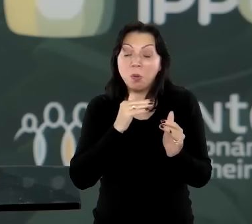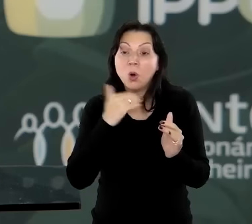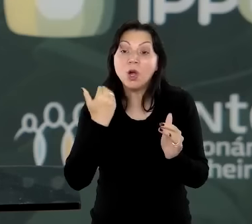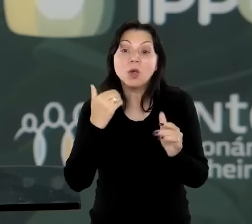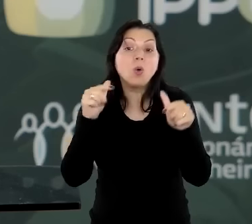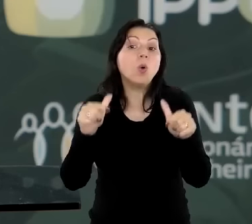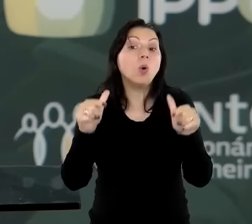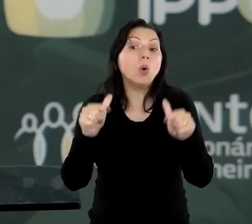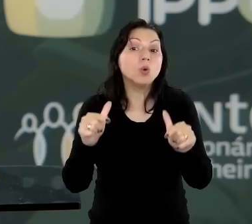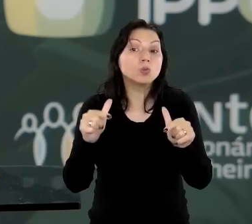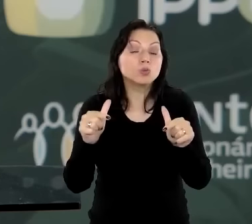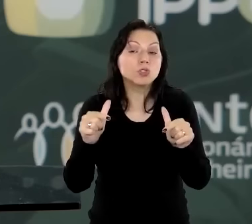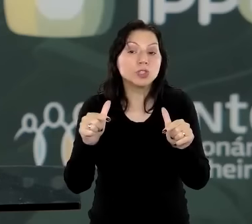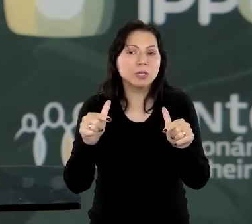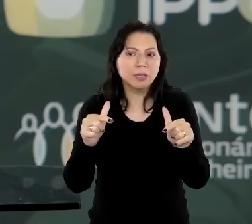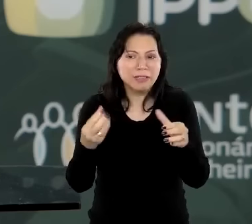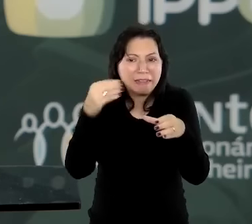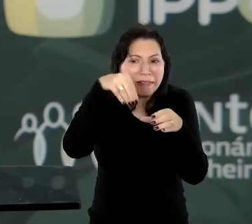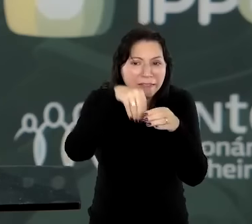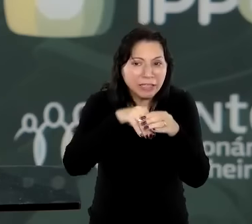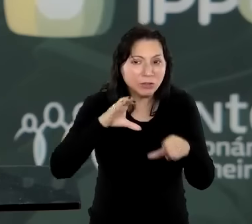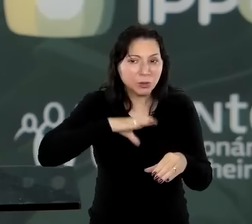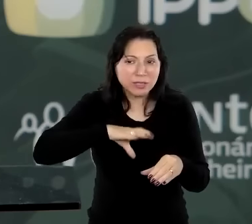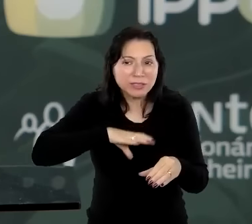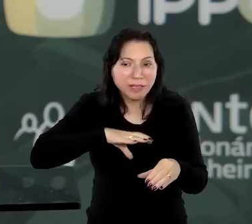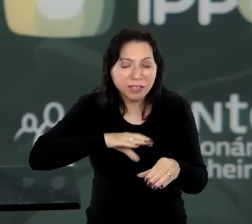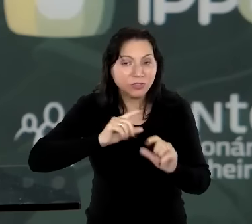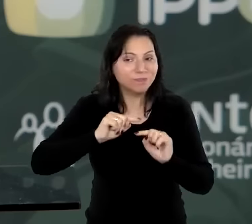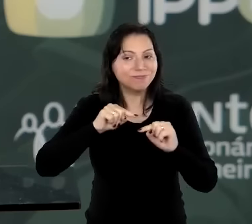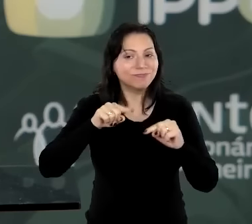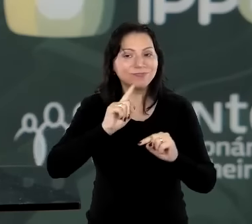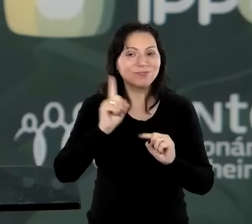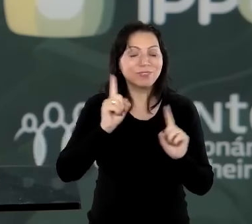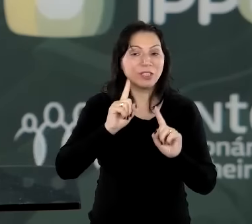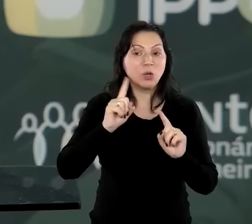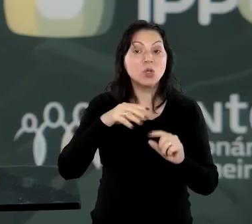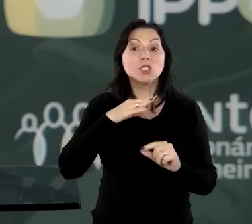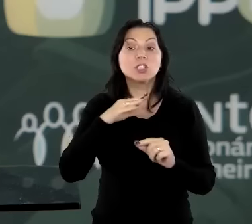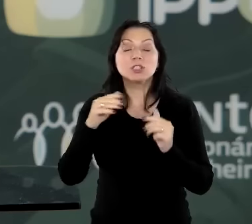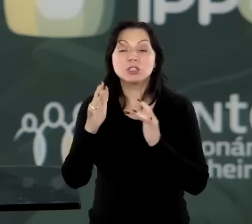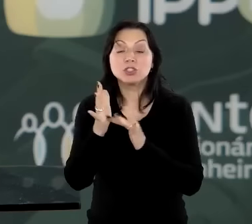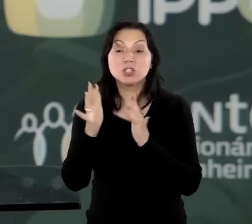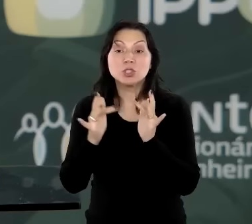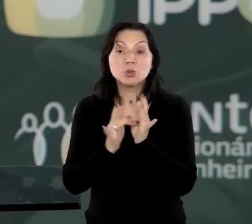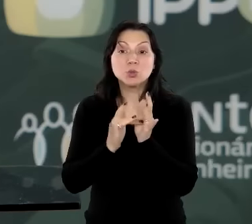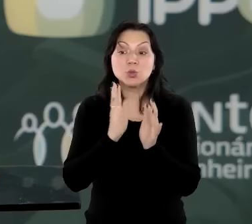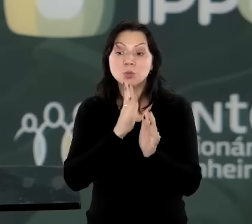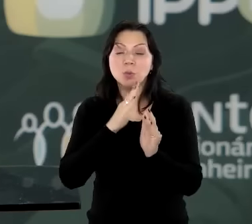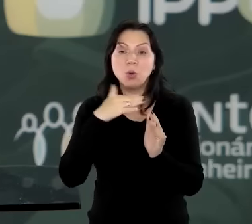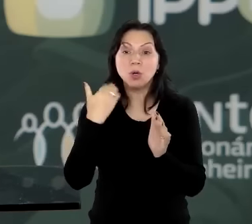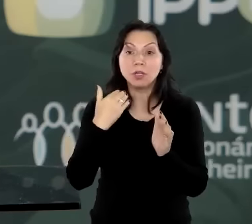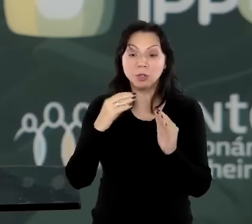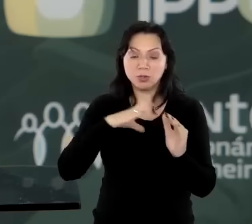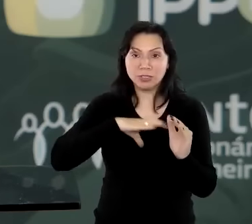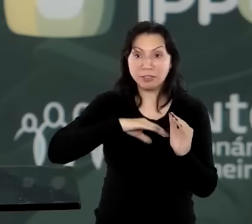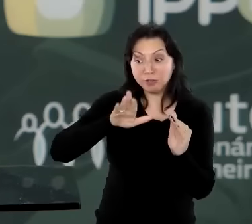no território da secularidade, no Gólgota, fora daquela estrutura dentre quatro paredes.